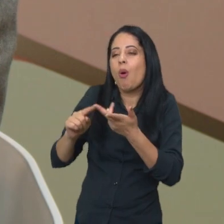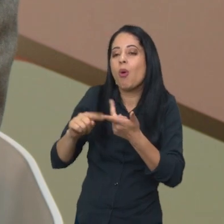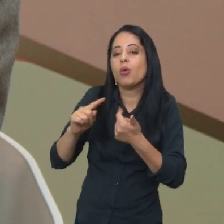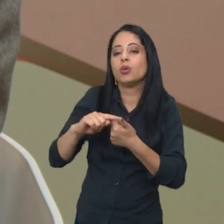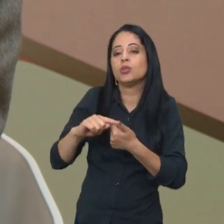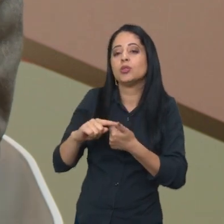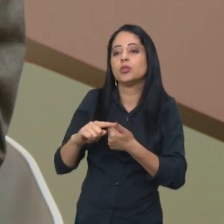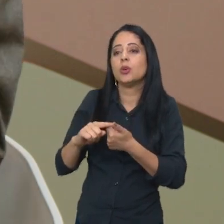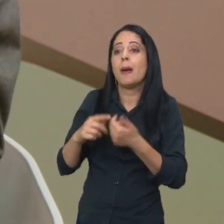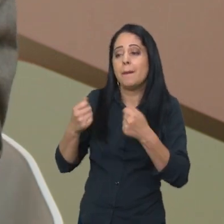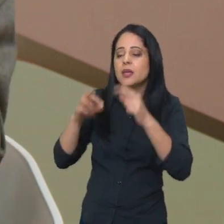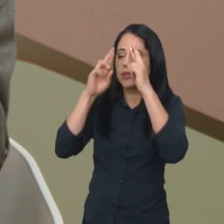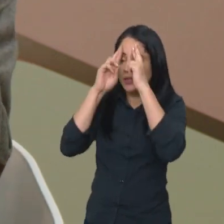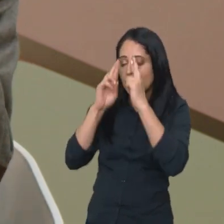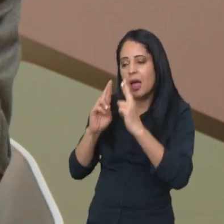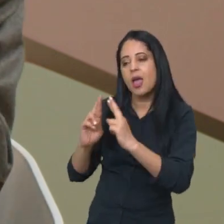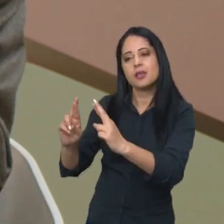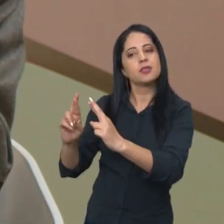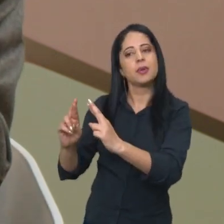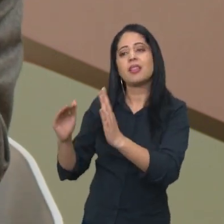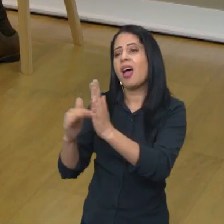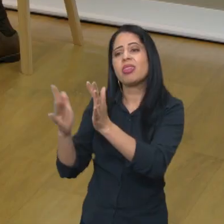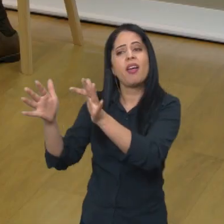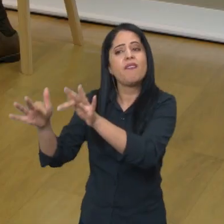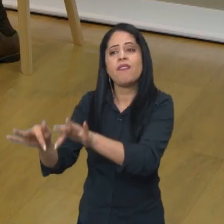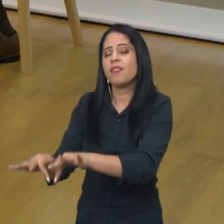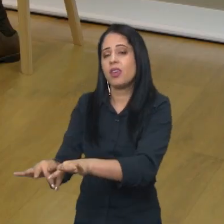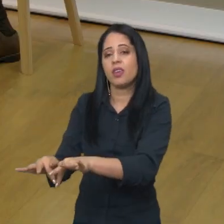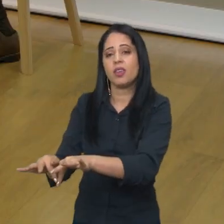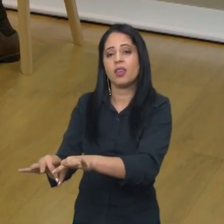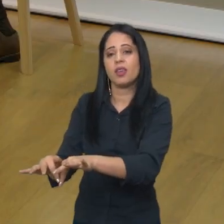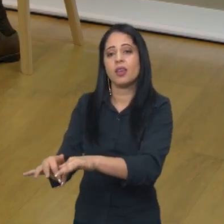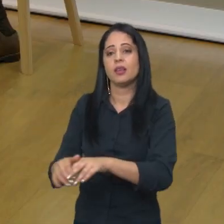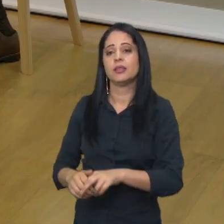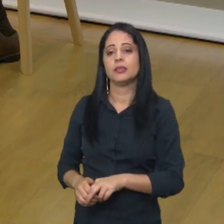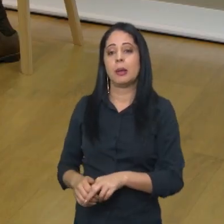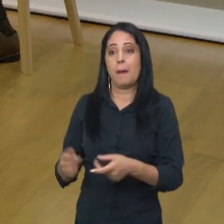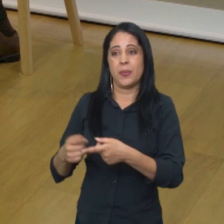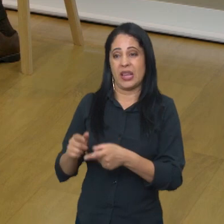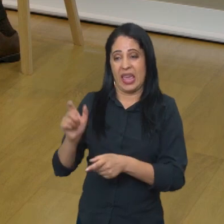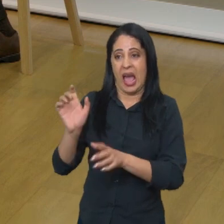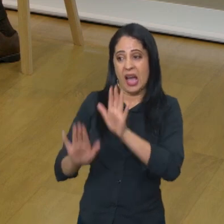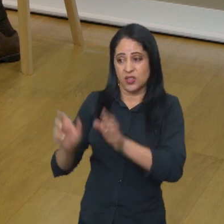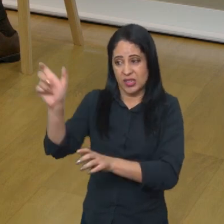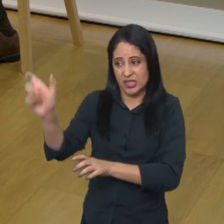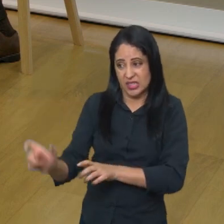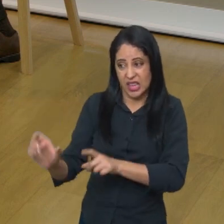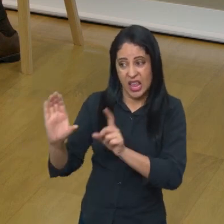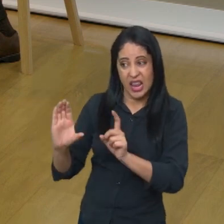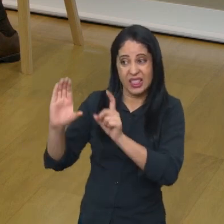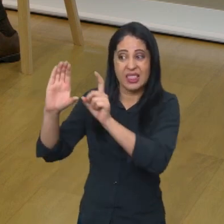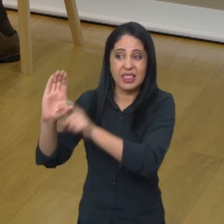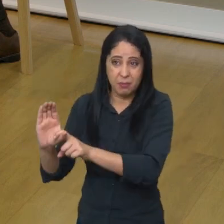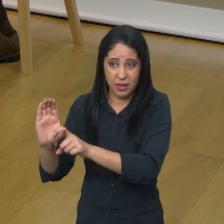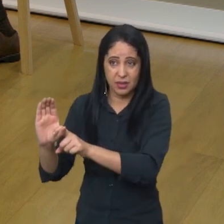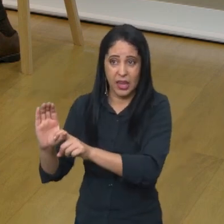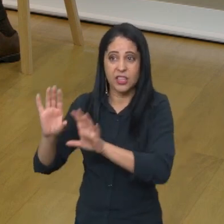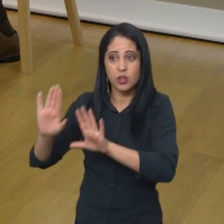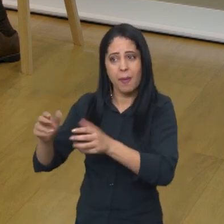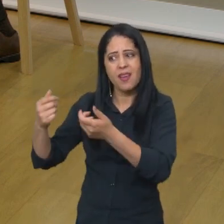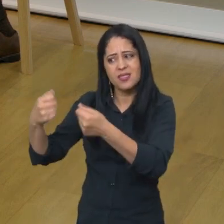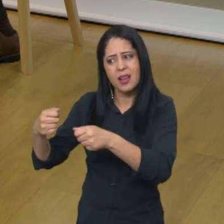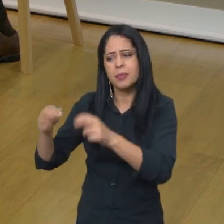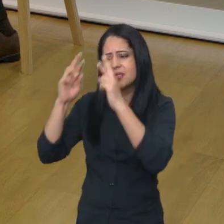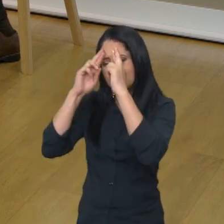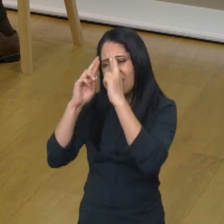vontade pode ser respeitada até lá no finzinho. Ai, que ótimo. Entendeu? Quer dizer, por mais que haja uma demência, a autonomia... é